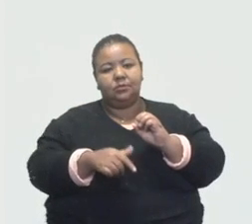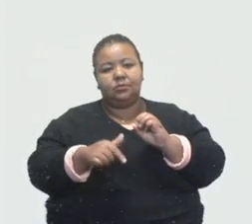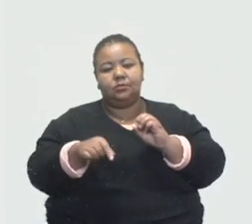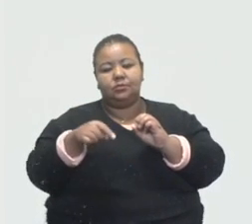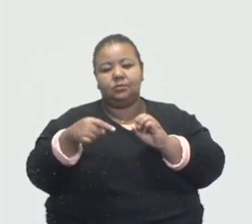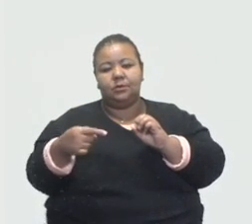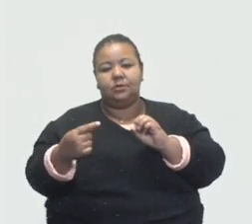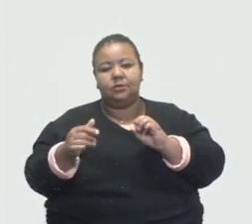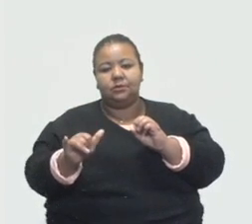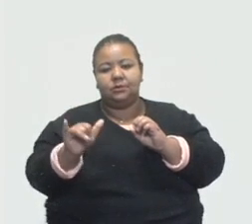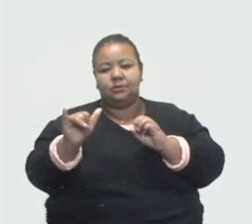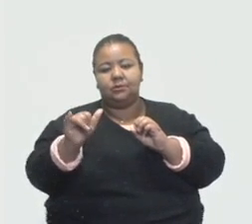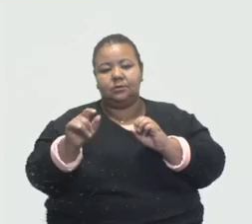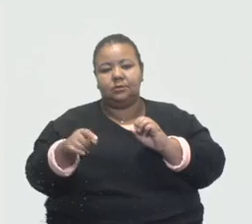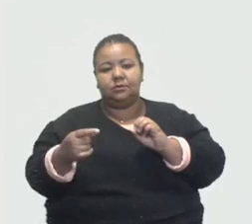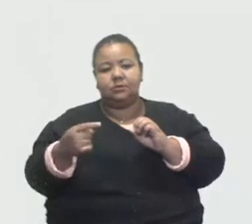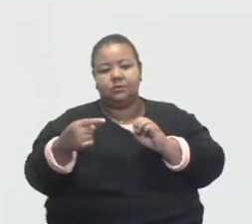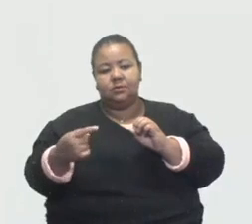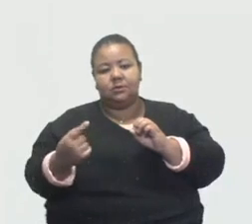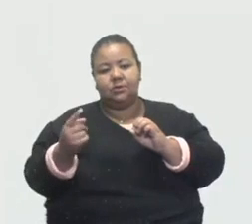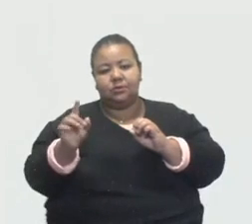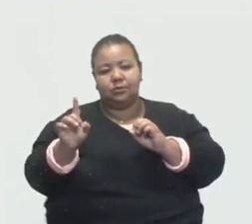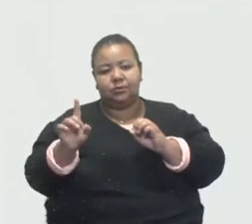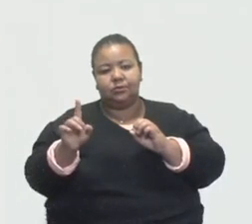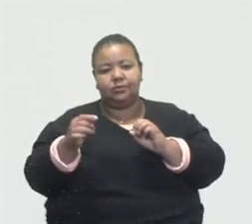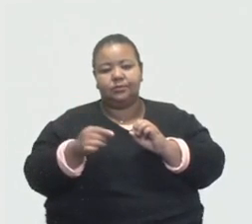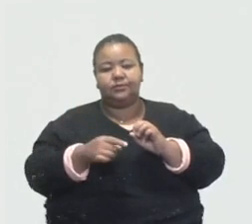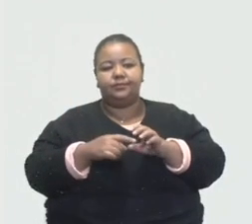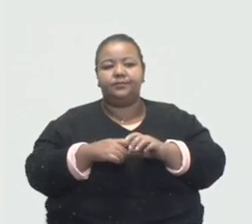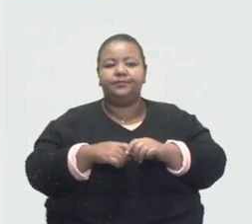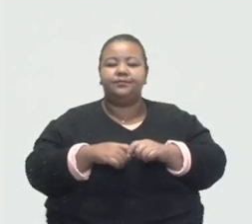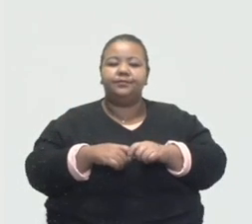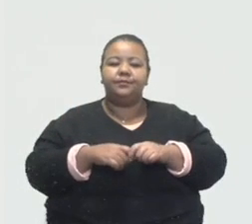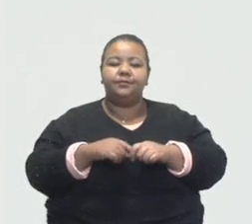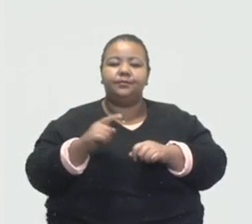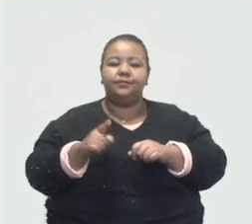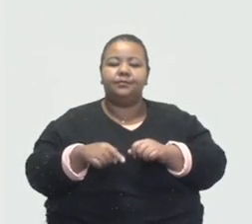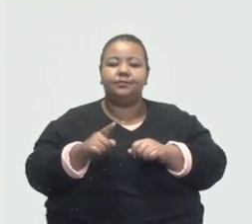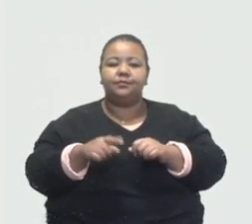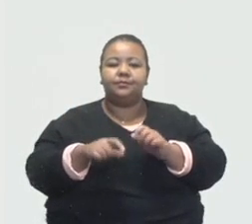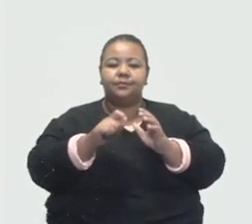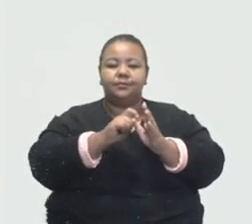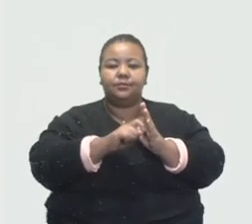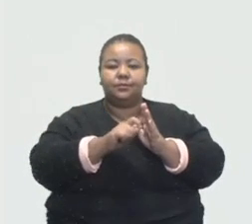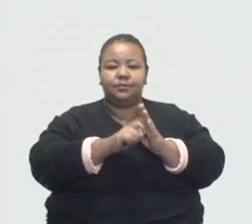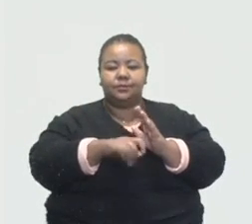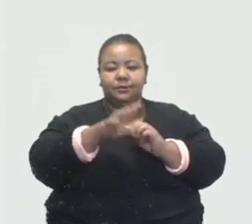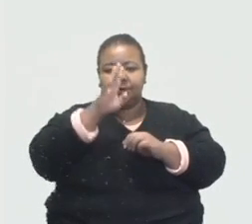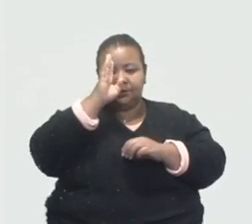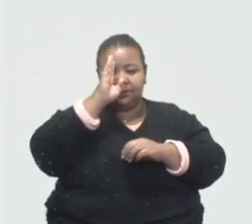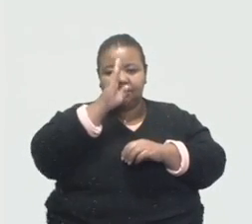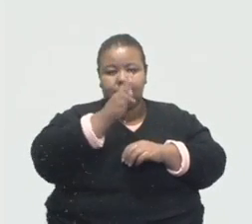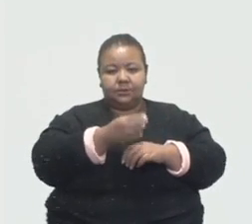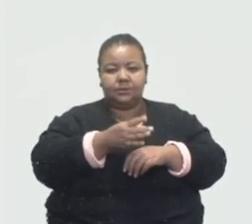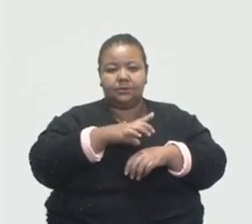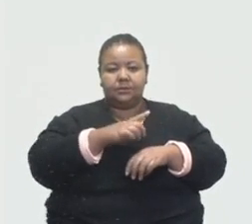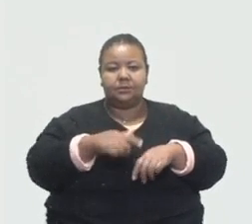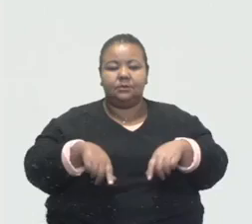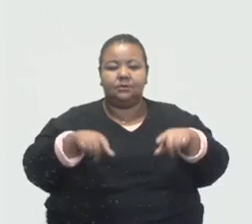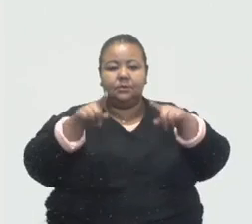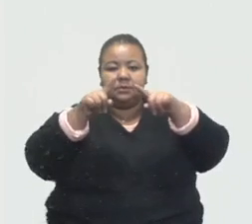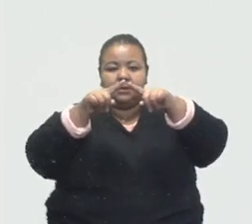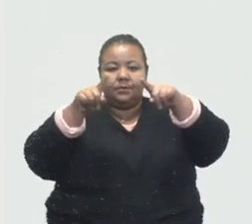temos menos y, então menos 1. Então, a gente está escrevendo aqui ela de forma direta. Então, nós temos essa matriz que ela